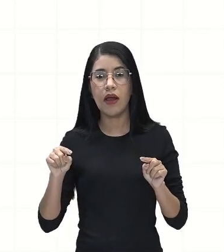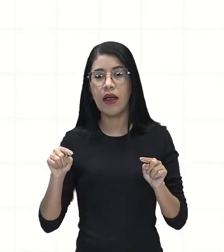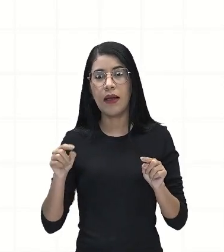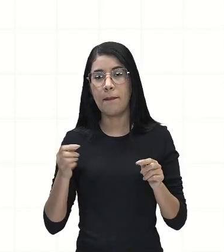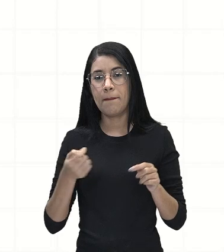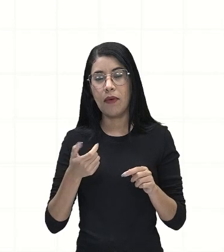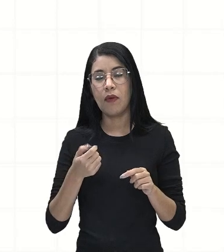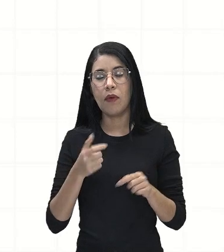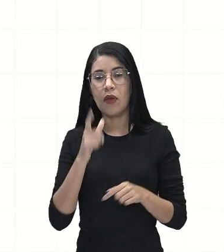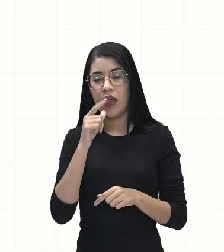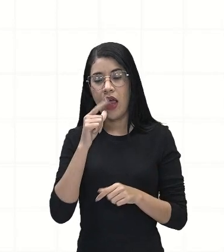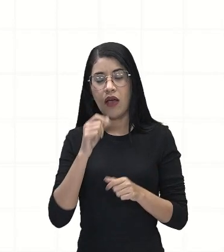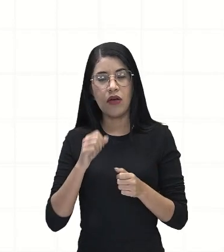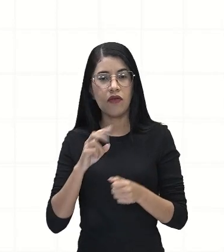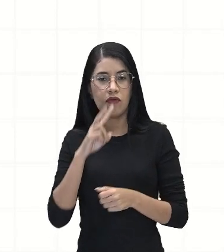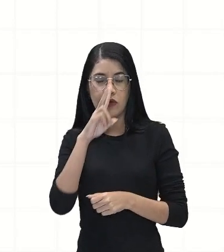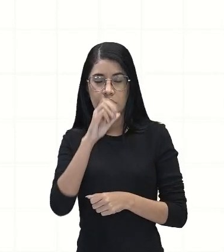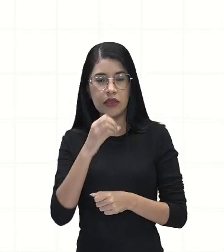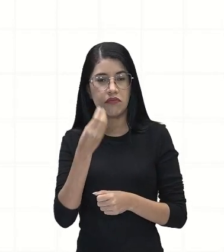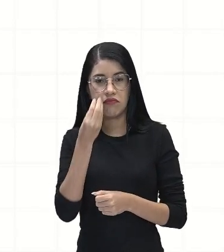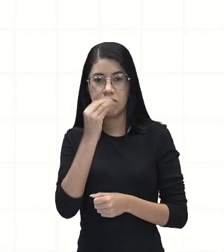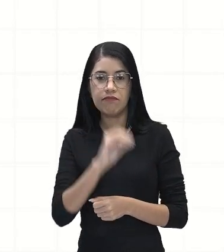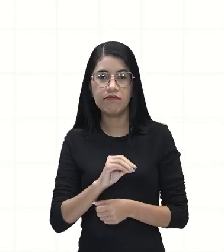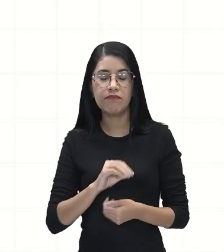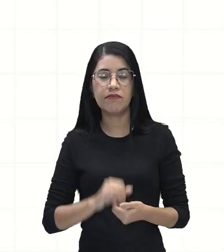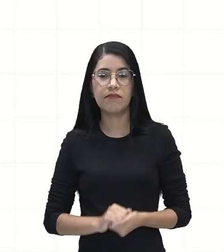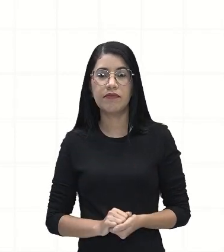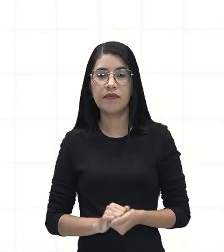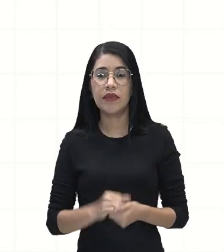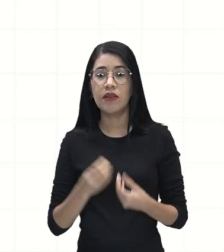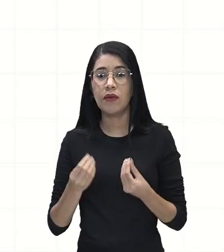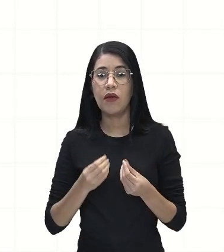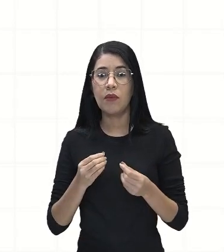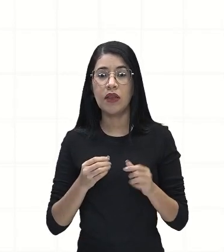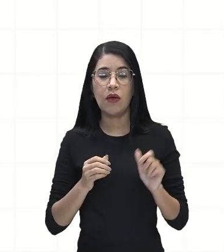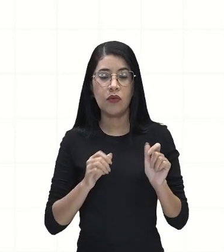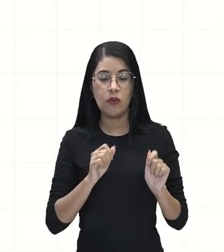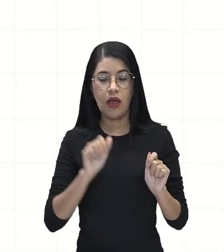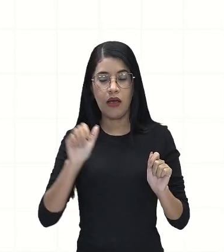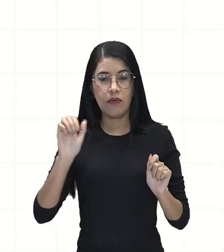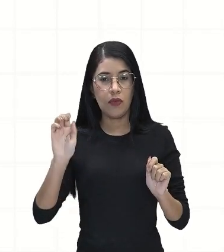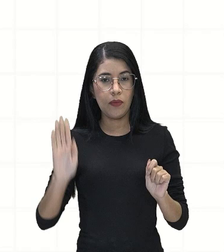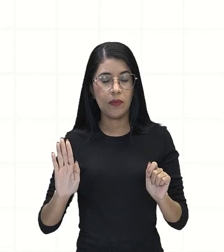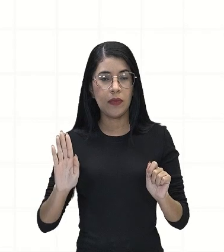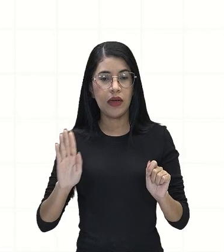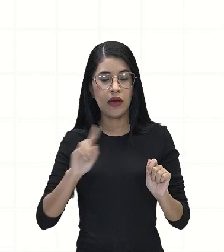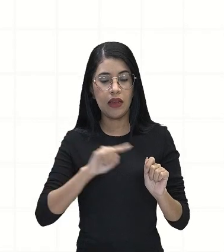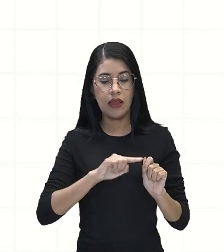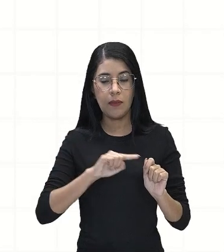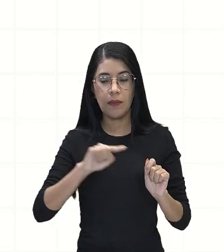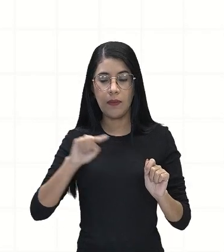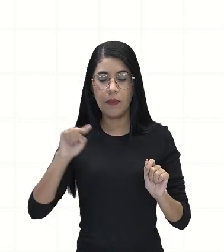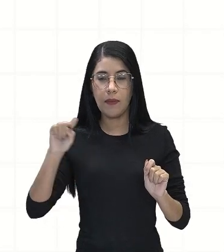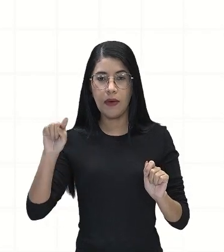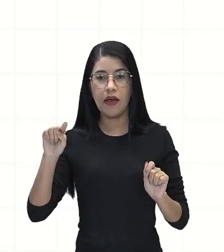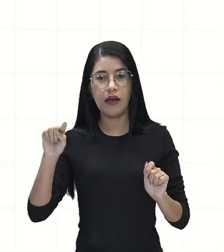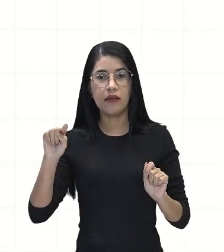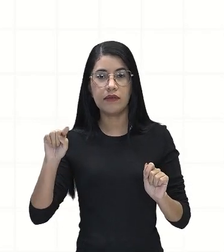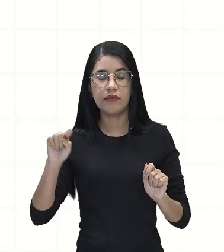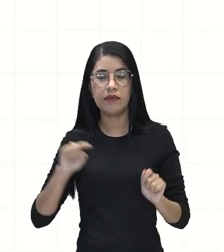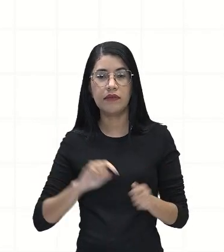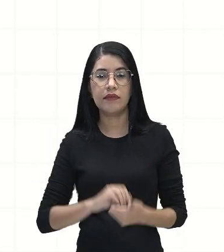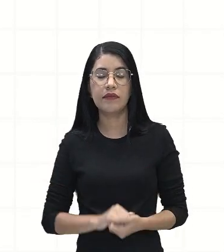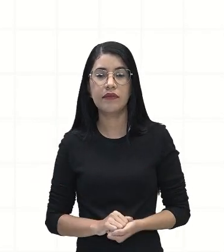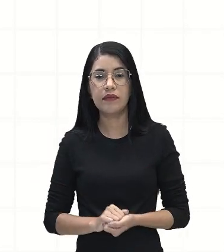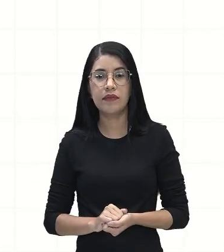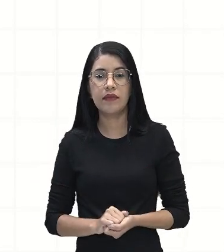a correnteza. Então, o menor caminho vai ser exatamente uma reta entre os pontos A e B, né?